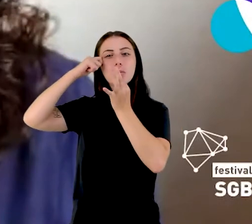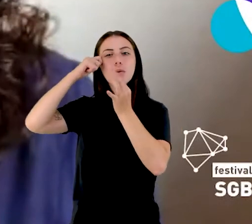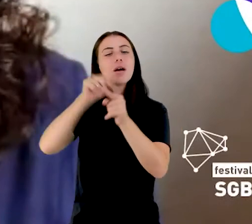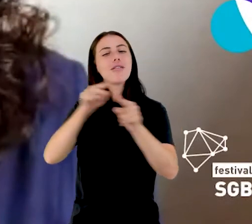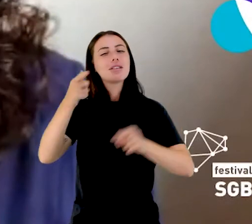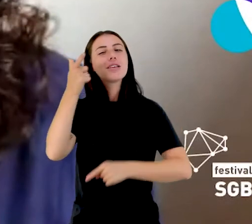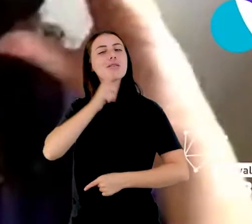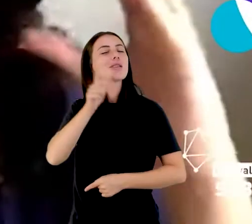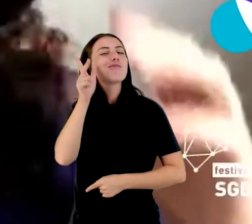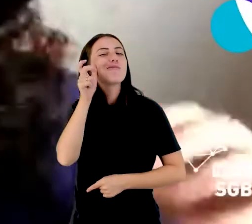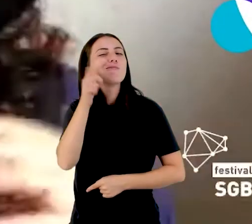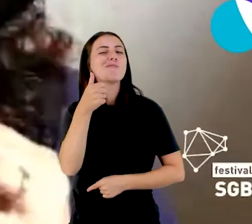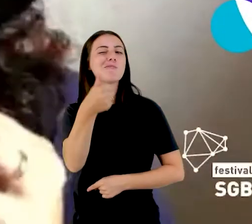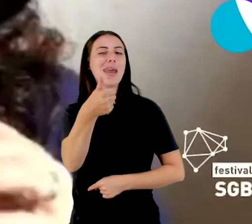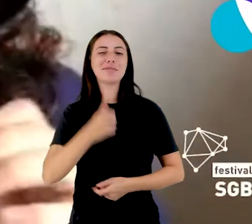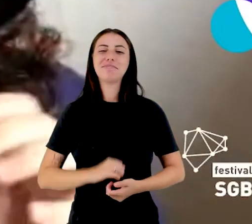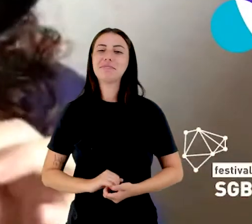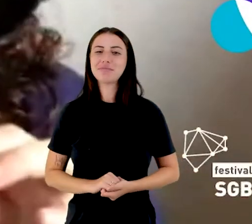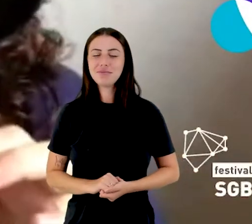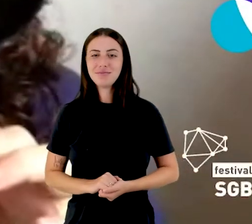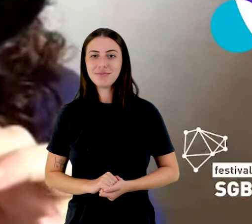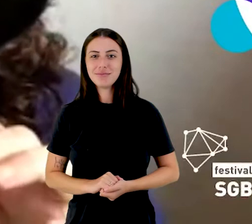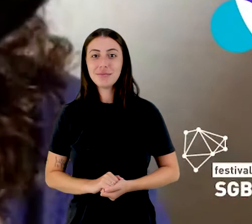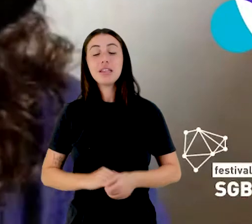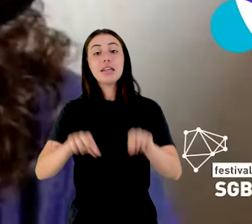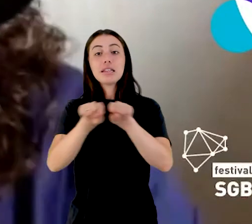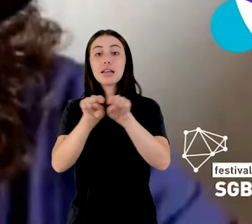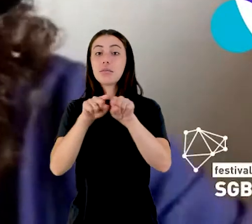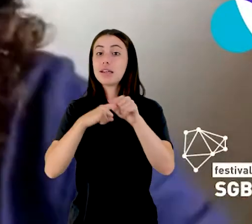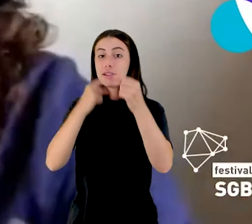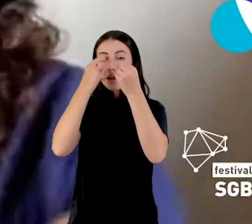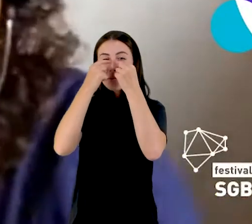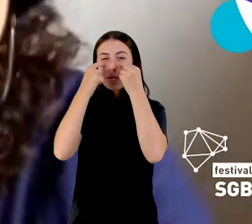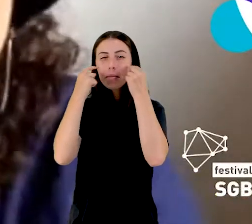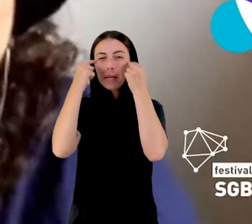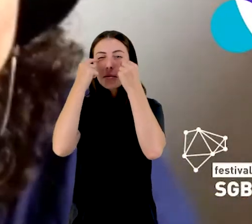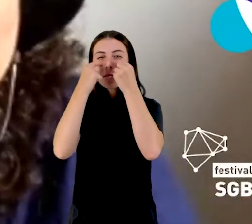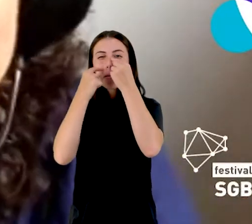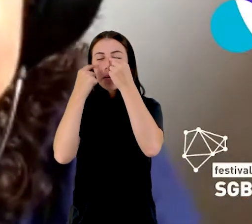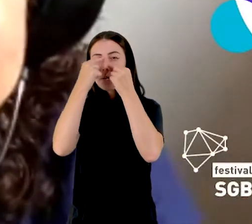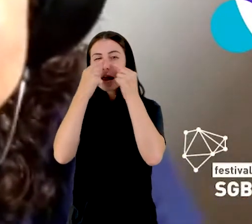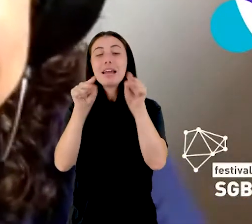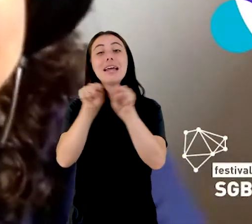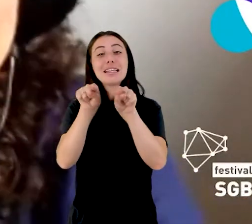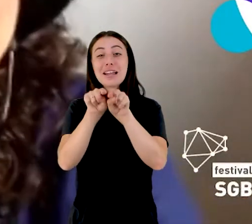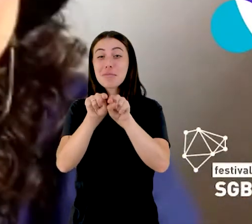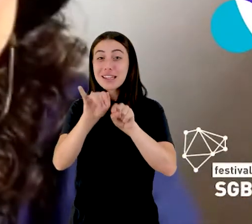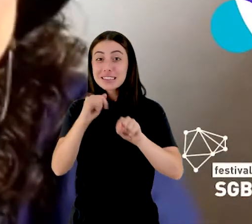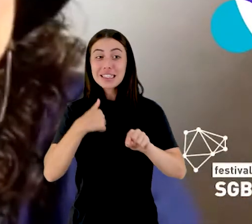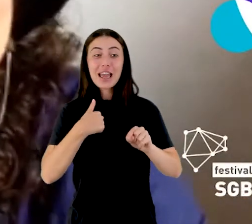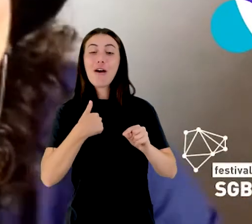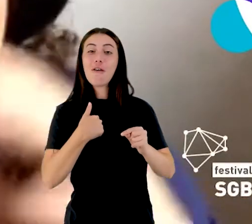usando um fone de ouvido preto, que tem um microfone pequenininho, para vocês me escutarem bem.